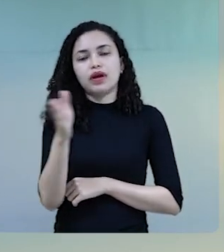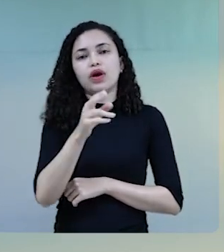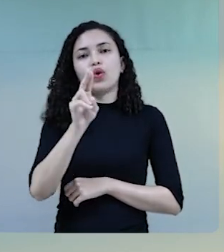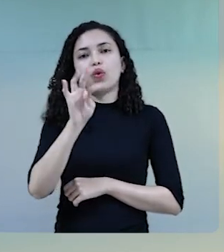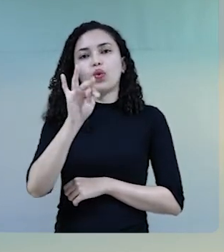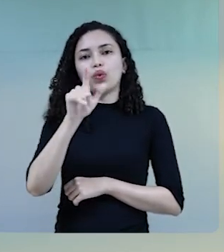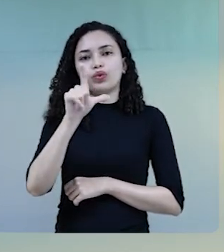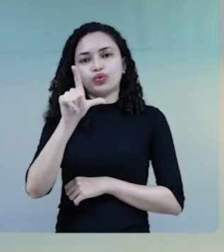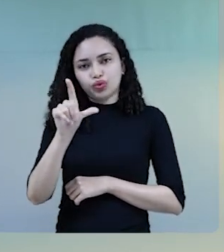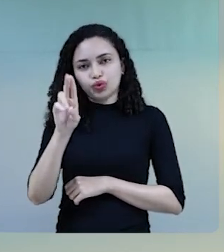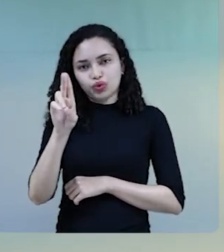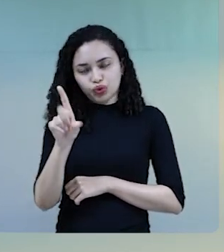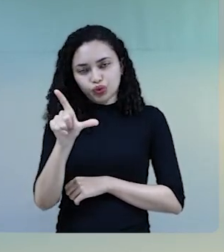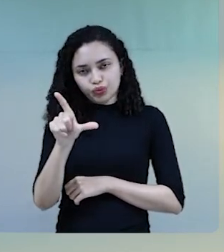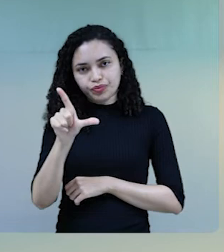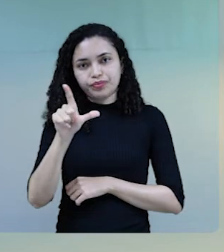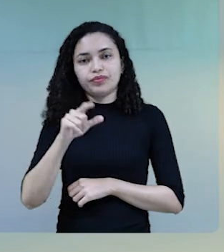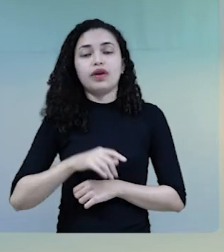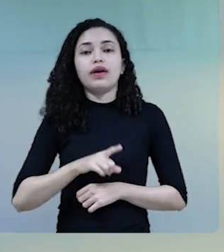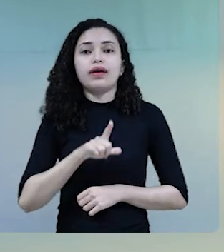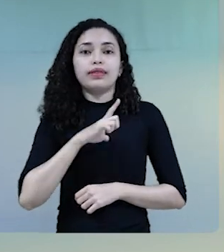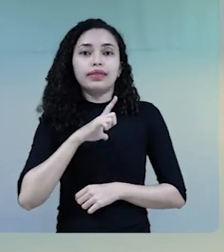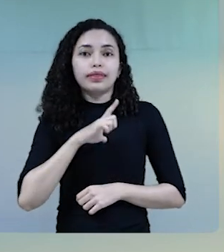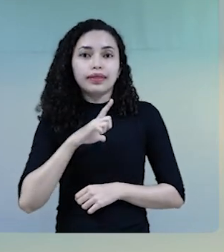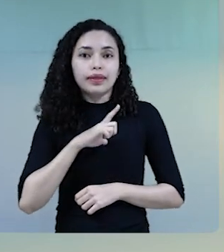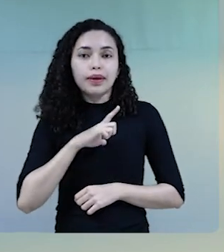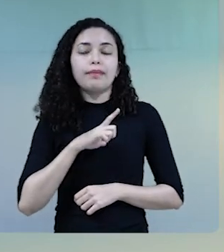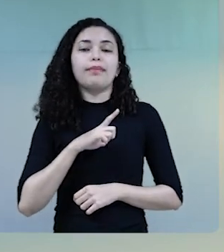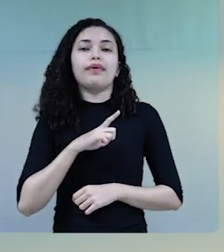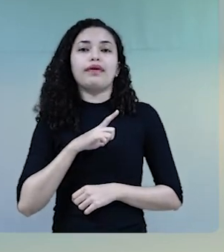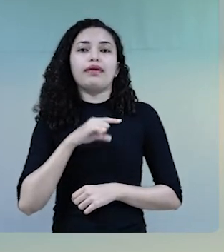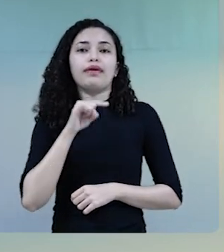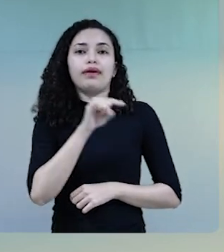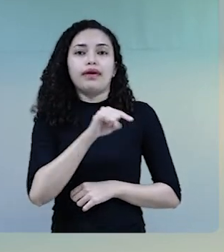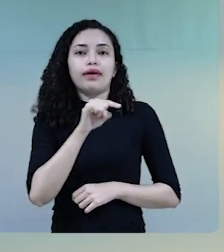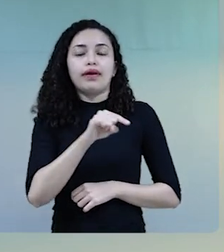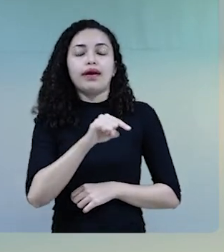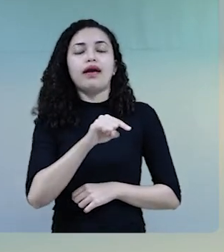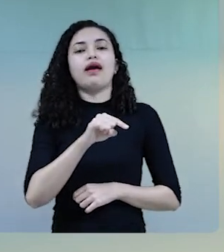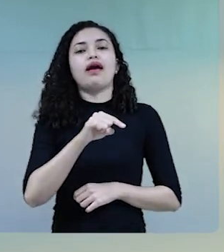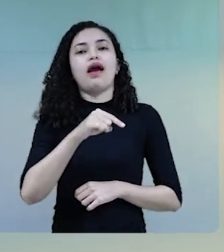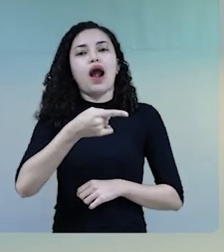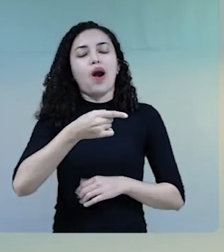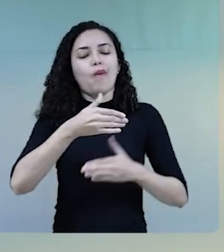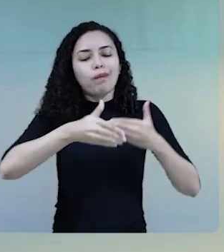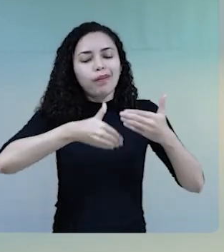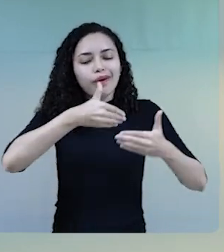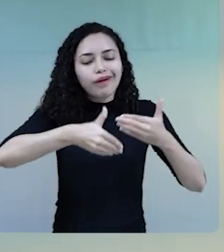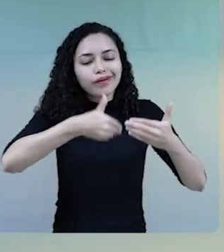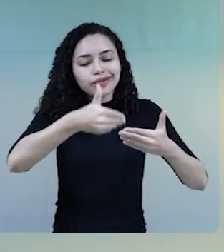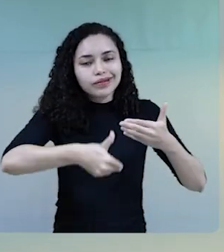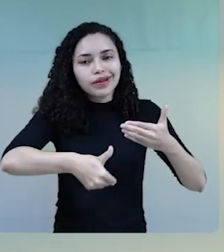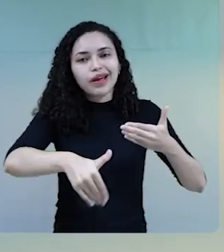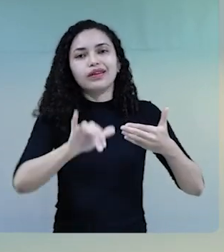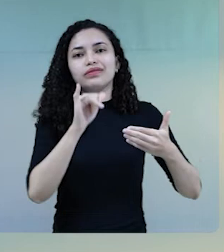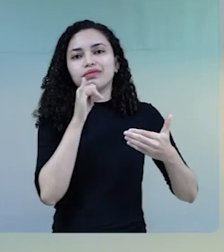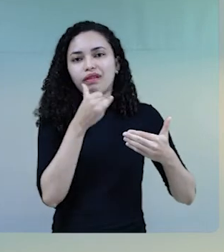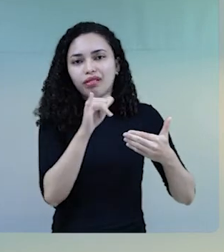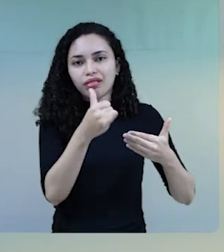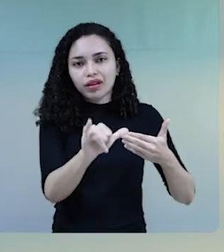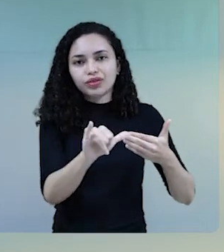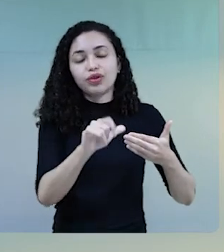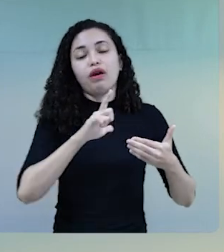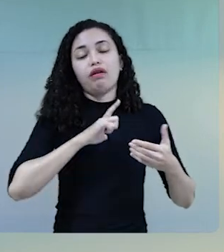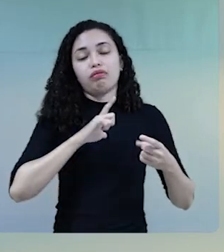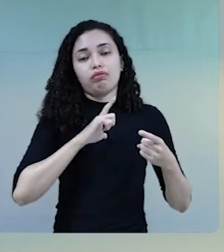potência dissipada, pessoal, que é justamente a parte que está envolvendo o processo de dissipação de energia. Tá? Aqui a gente tem a